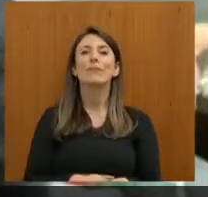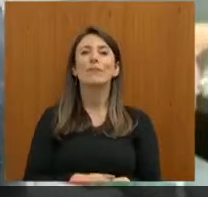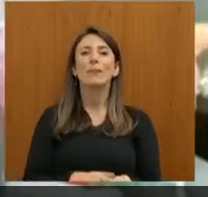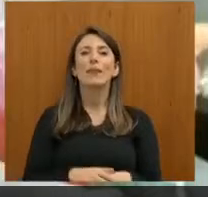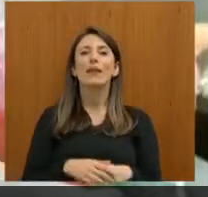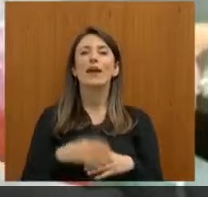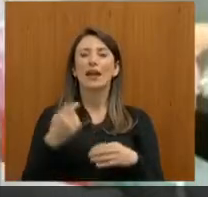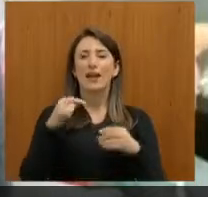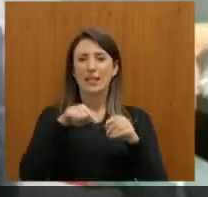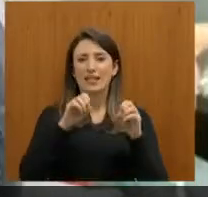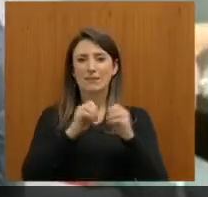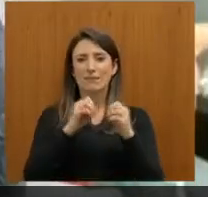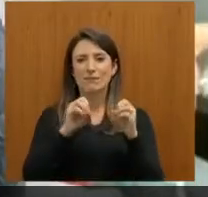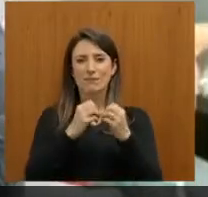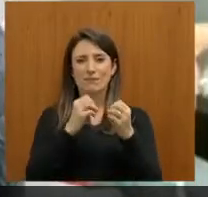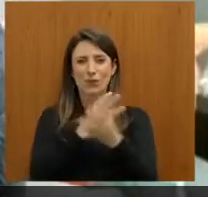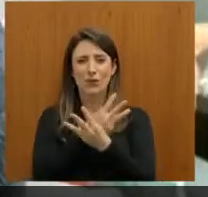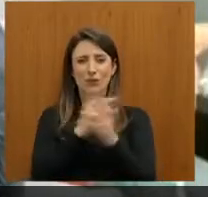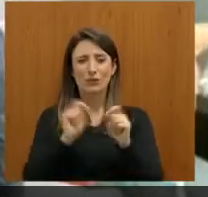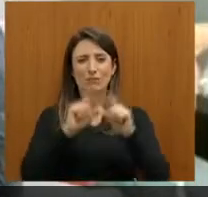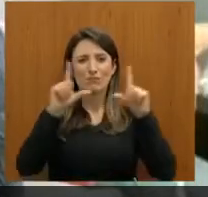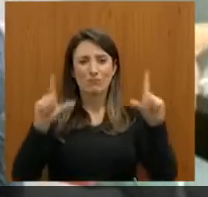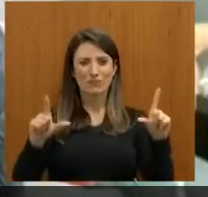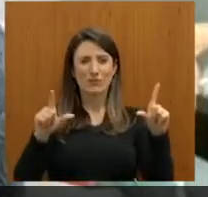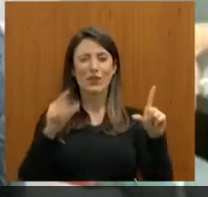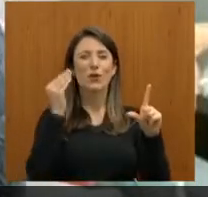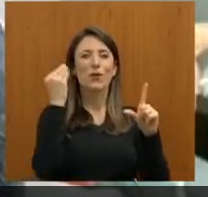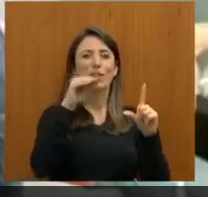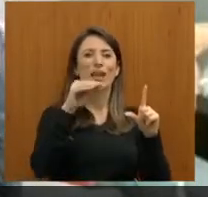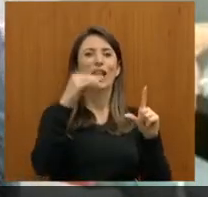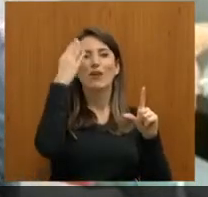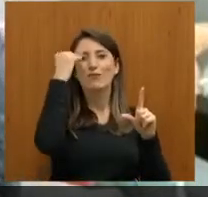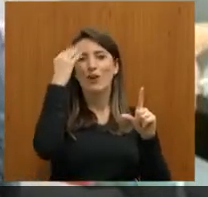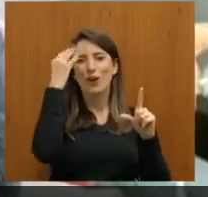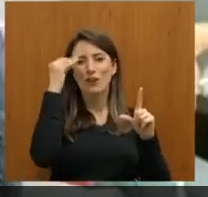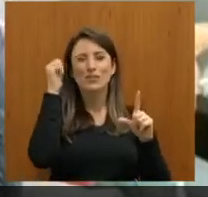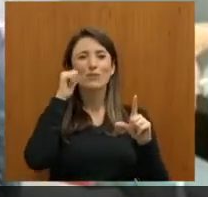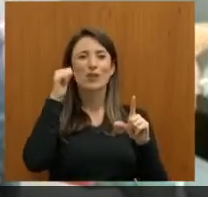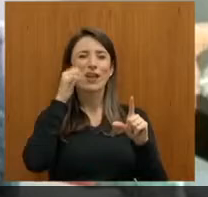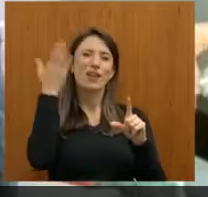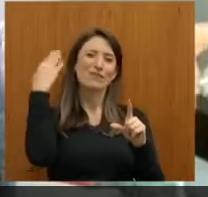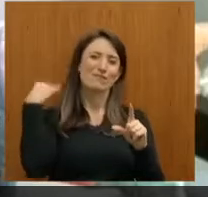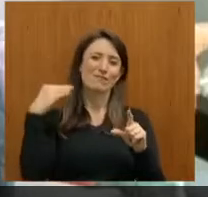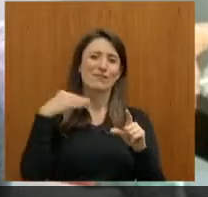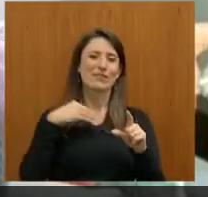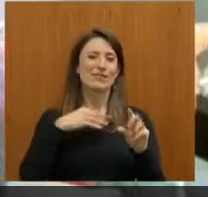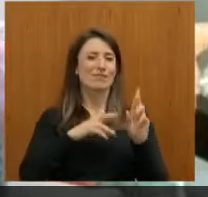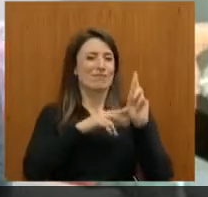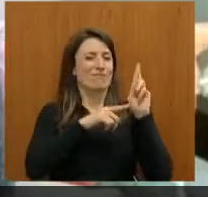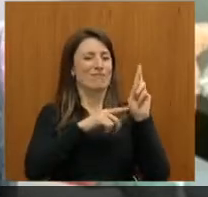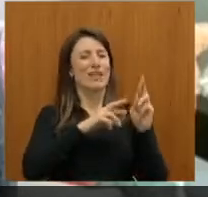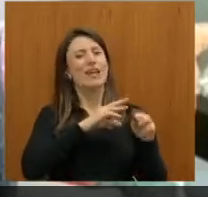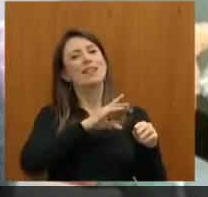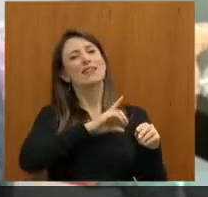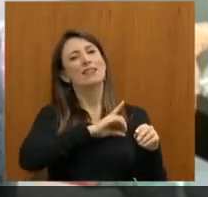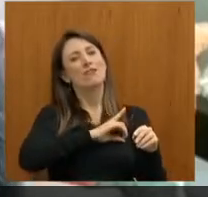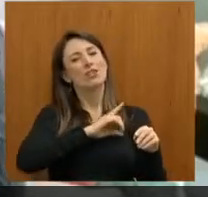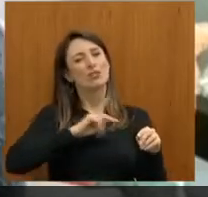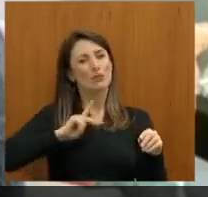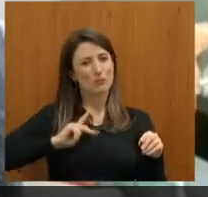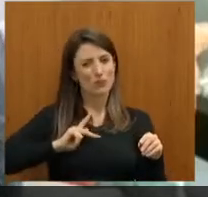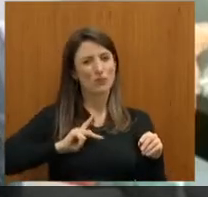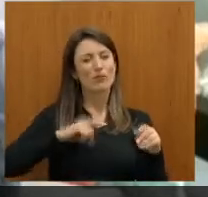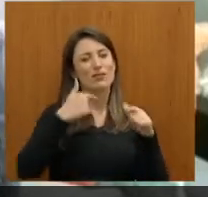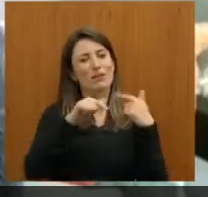coloquei nos slides uma foto né das defensorias que atuavam na época na e nem na